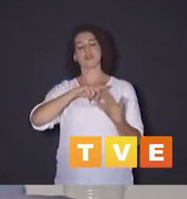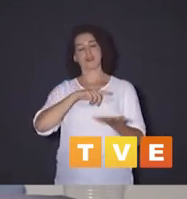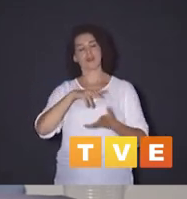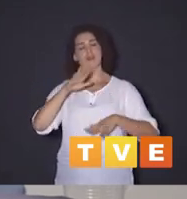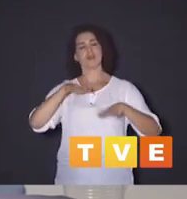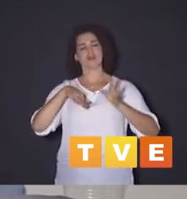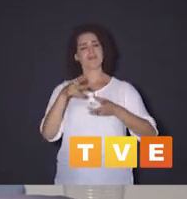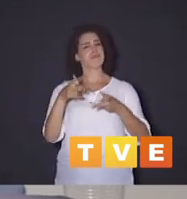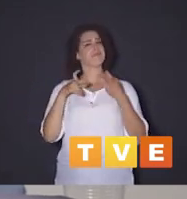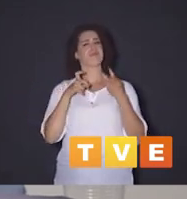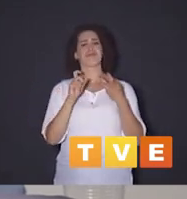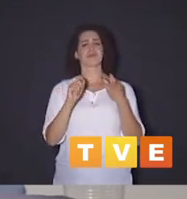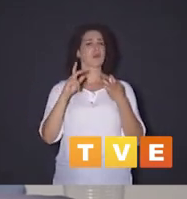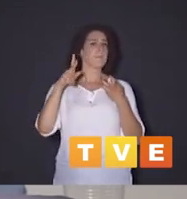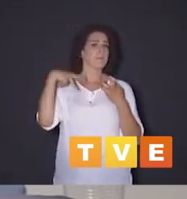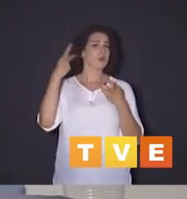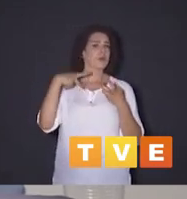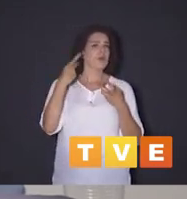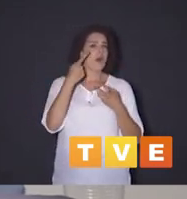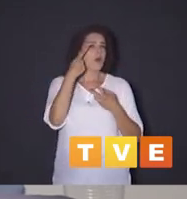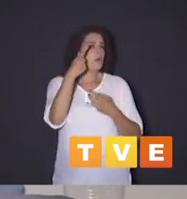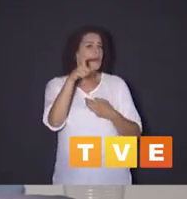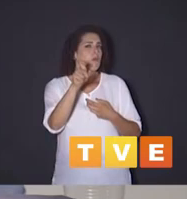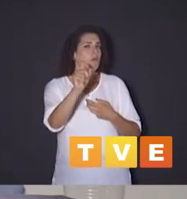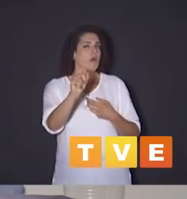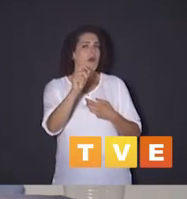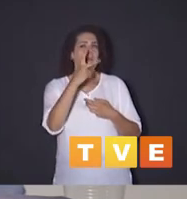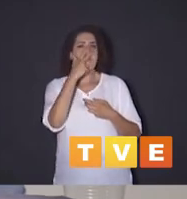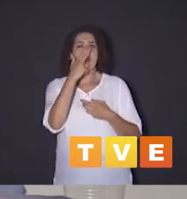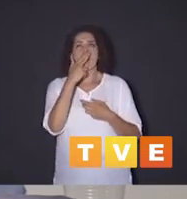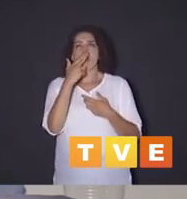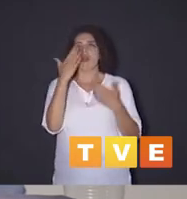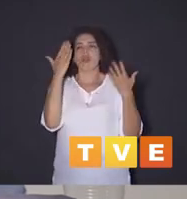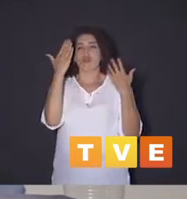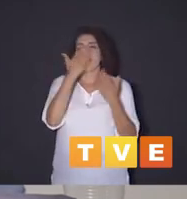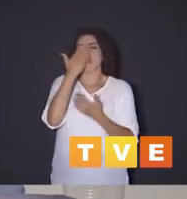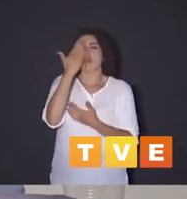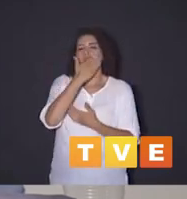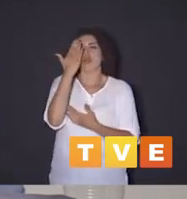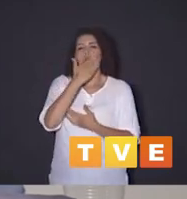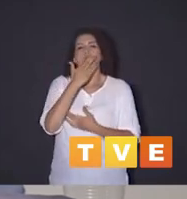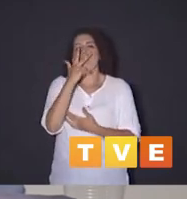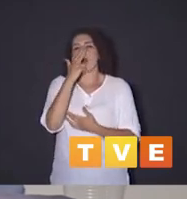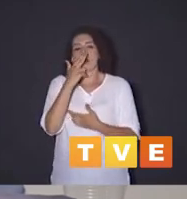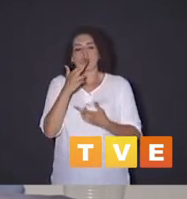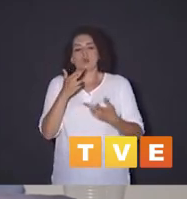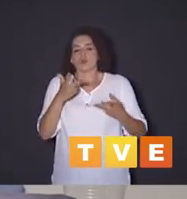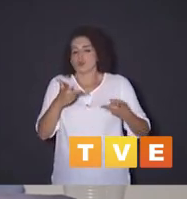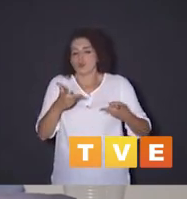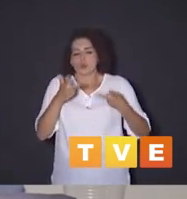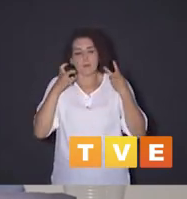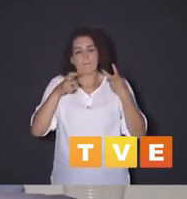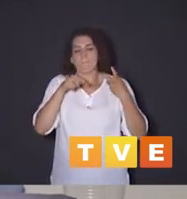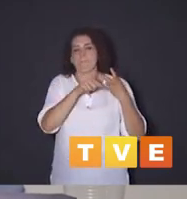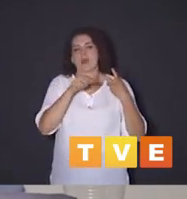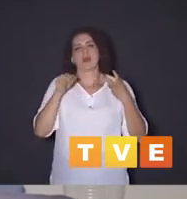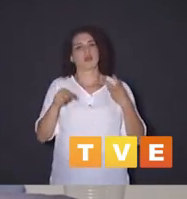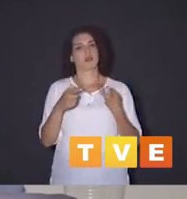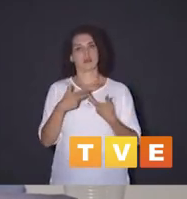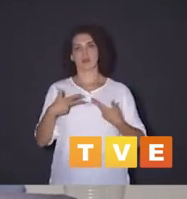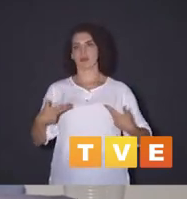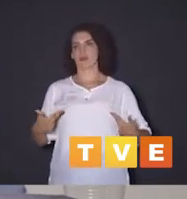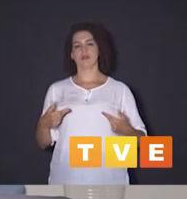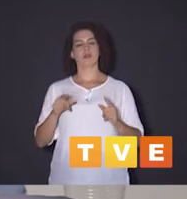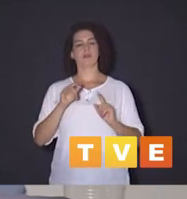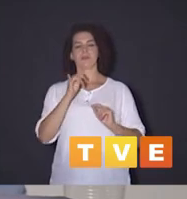políticas que estão interessadas com a visão muito milk muito a pequenada dessa dessa dessa realidade quando sem